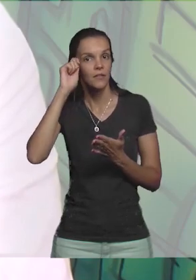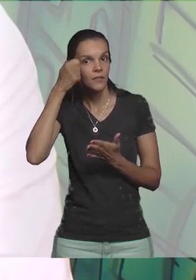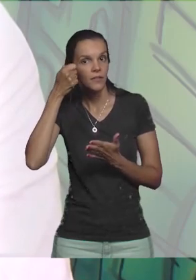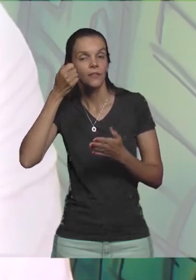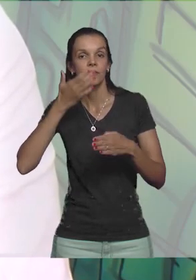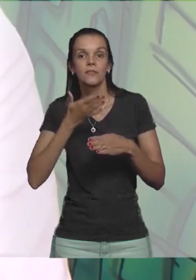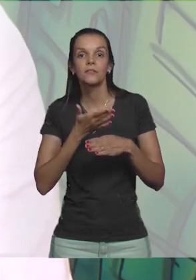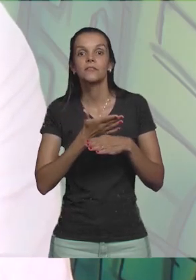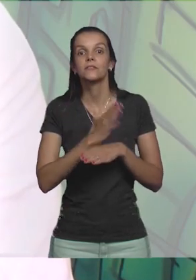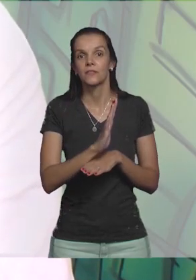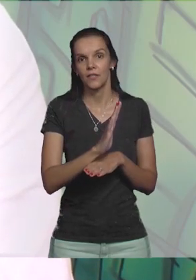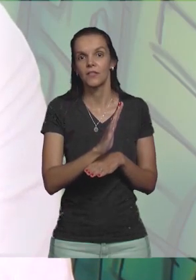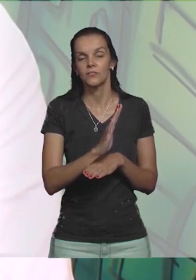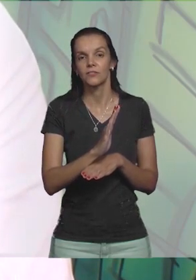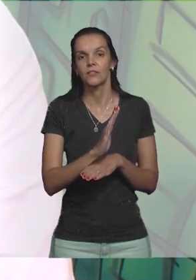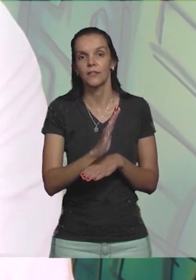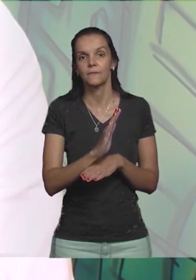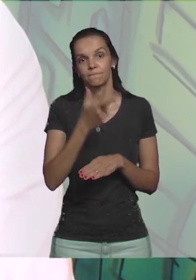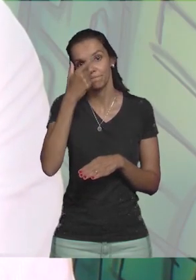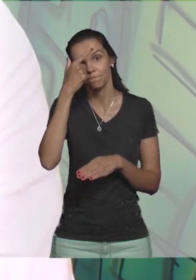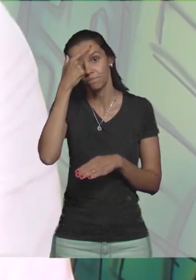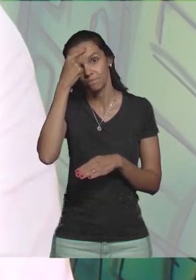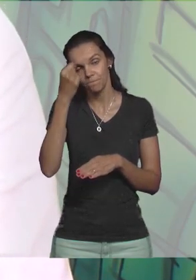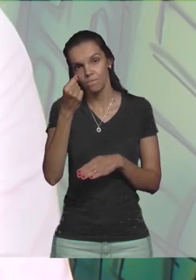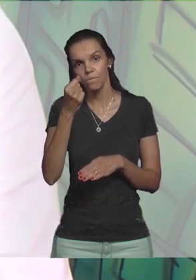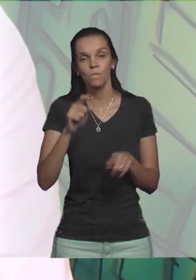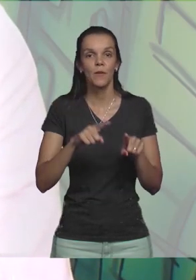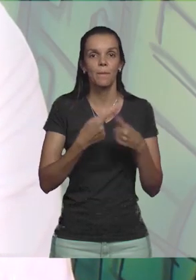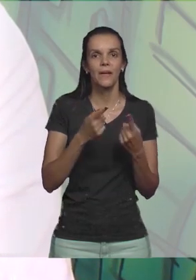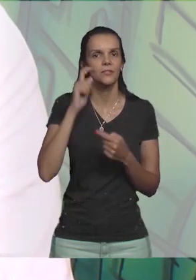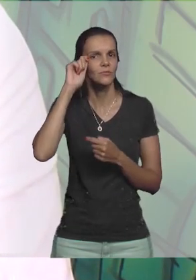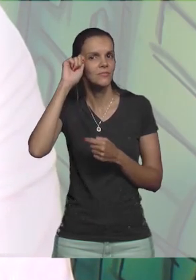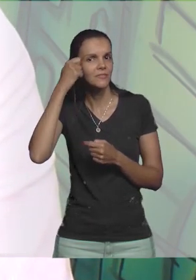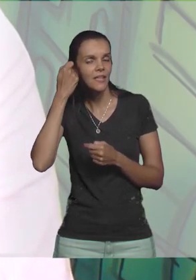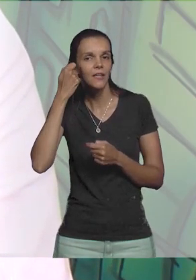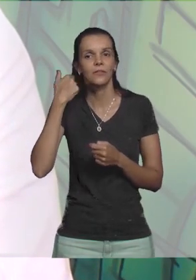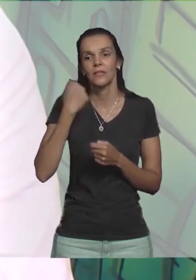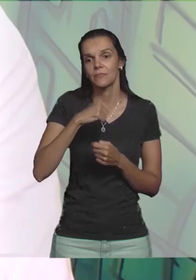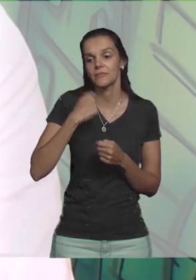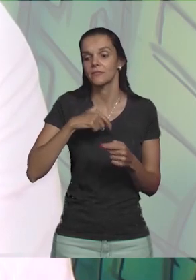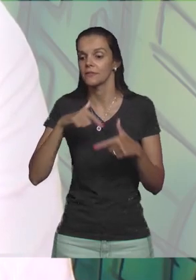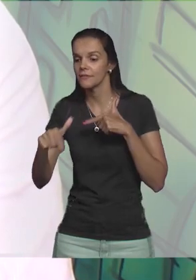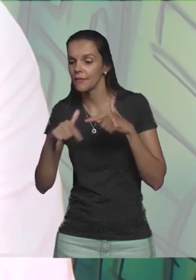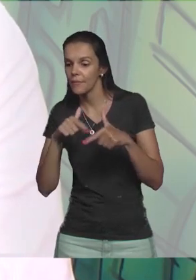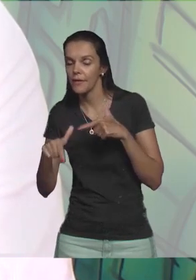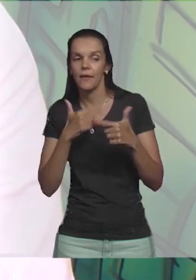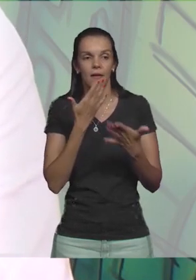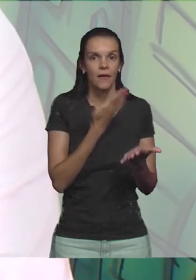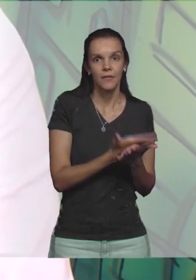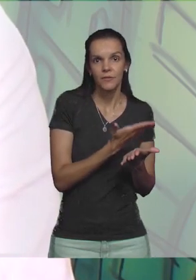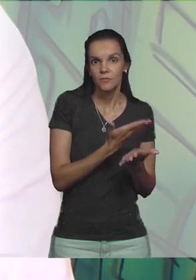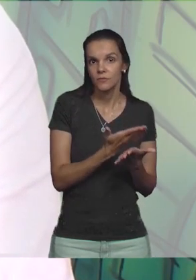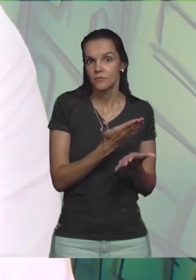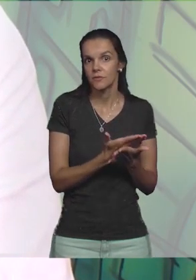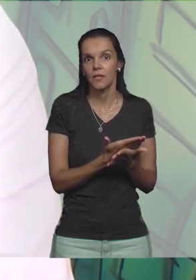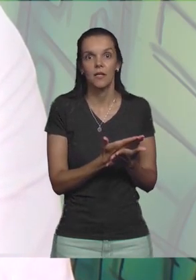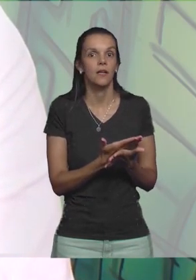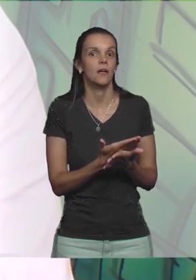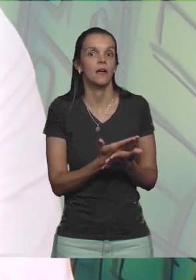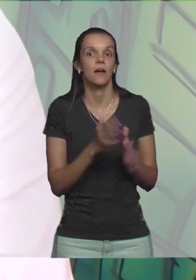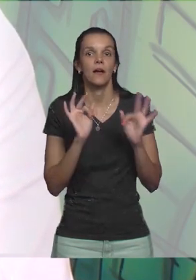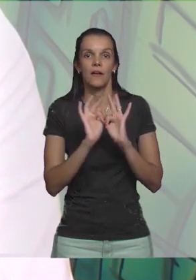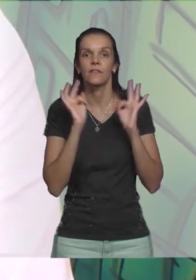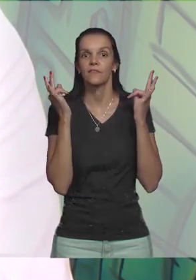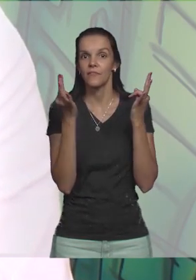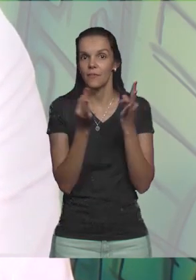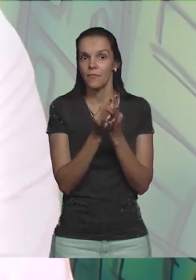na universidade, mas a que preço, né? Lembrando que é o negro que mora na periferia, que é o negro que precisa trabalhar e estudar porque não tem condições, não tem uma